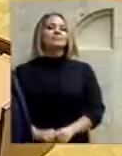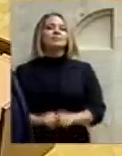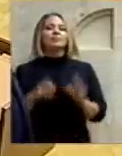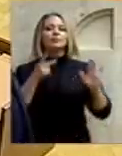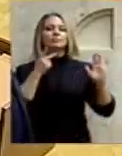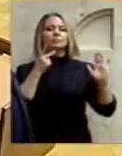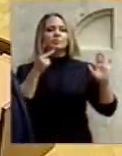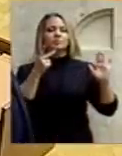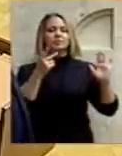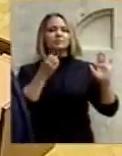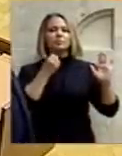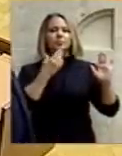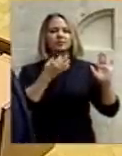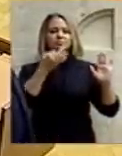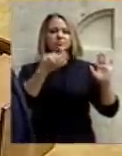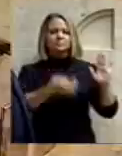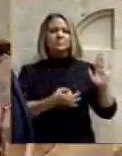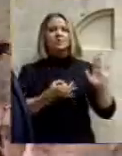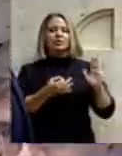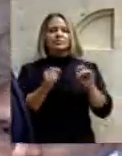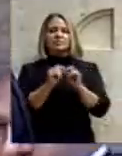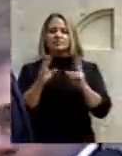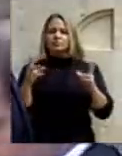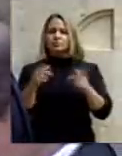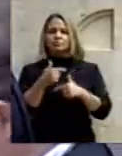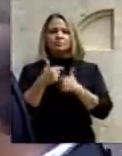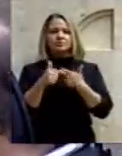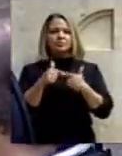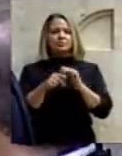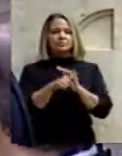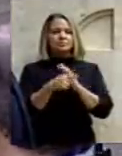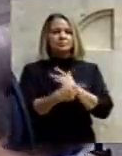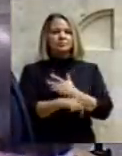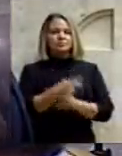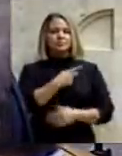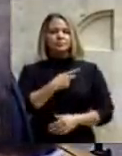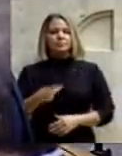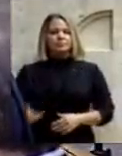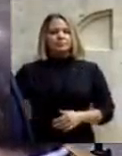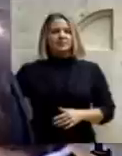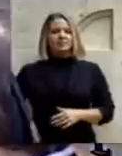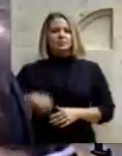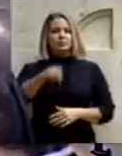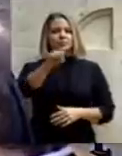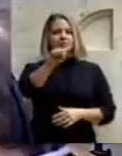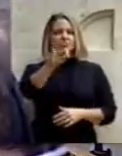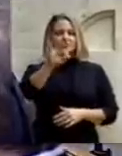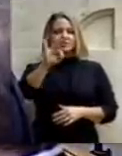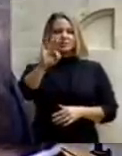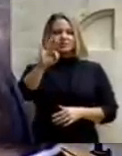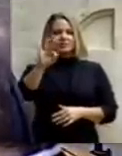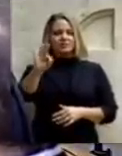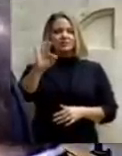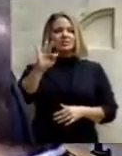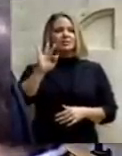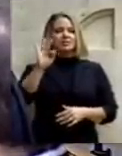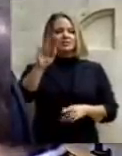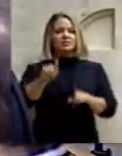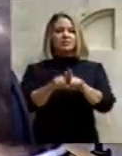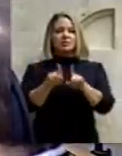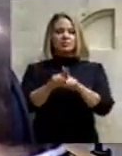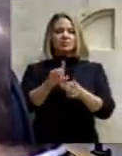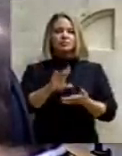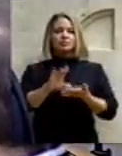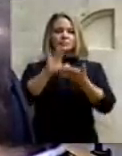Prometo bem e fielmente cumprir os deveres do cargo de presidente do Supremo Tribunal Federal e do